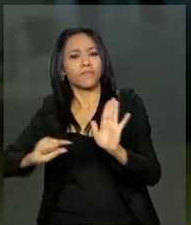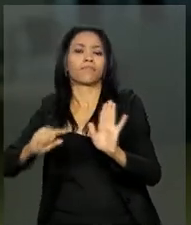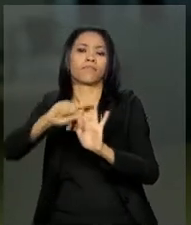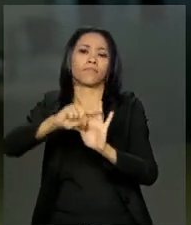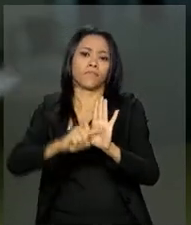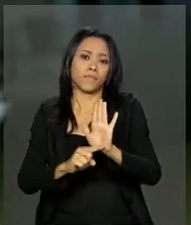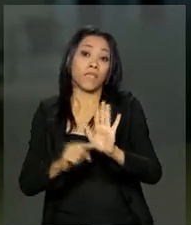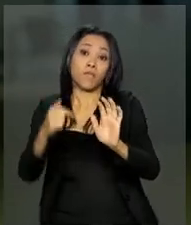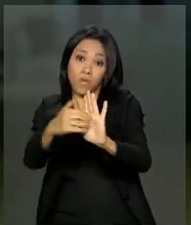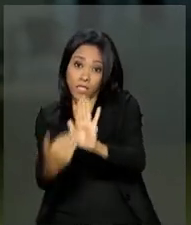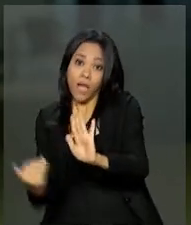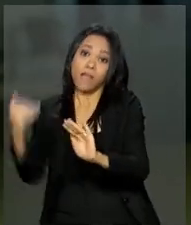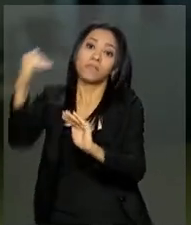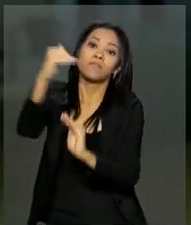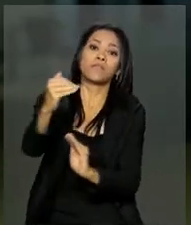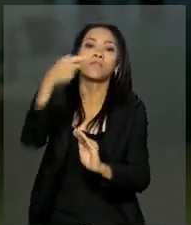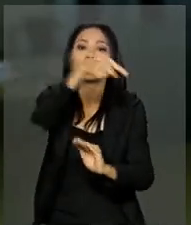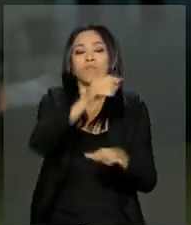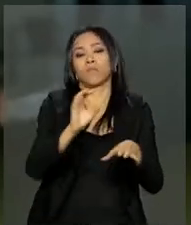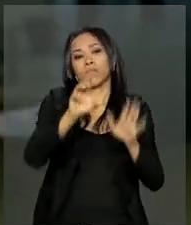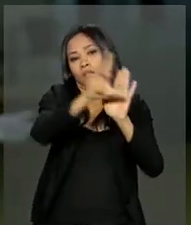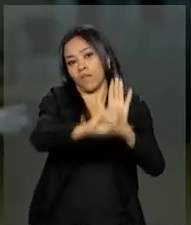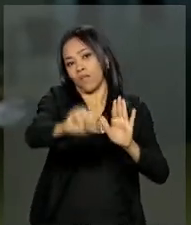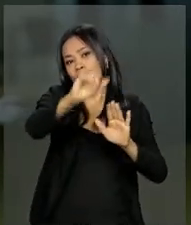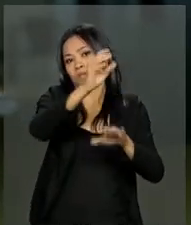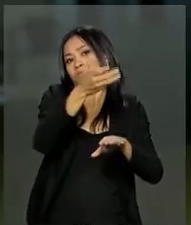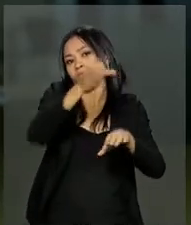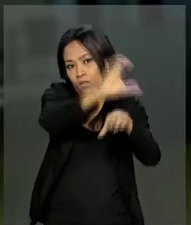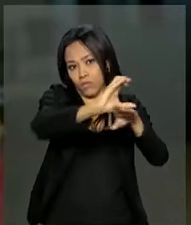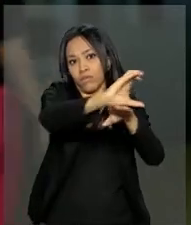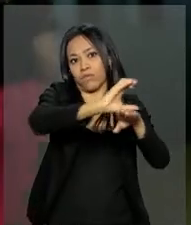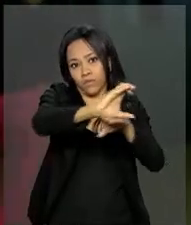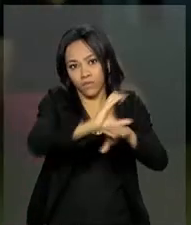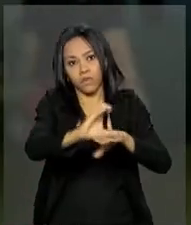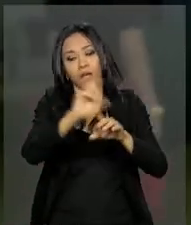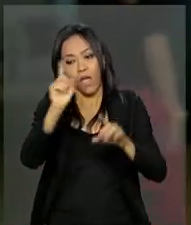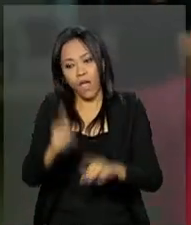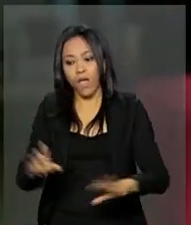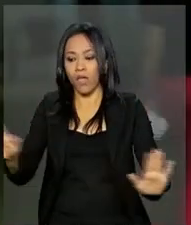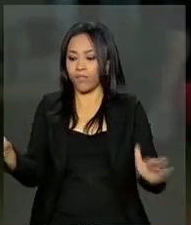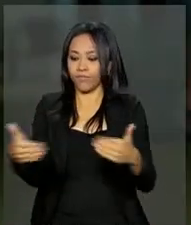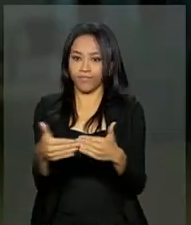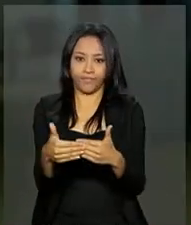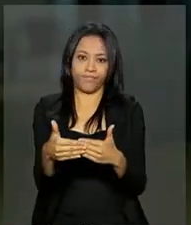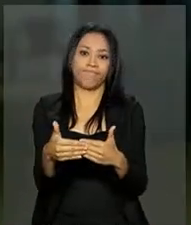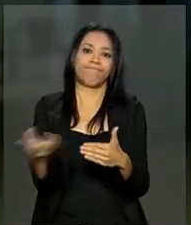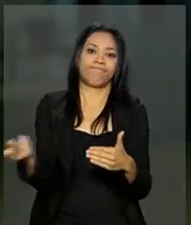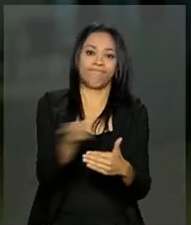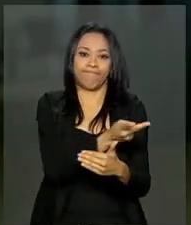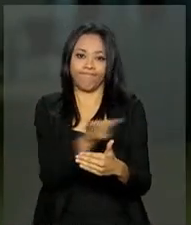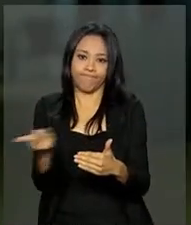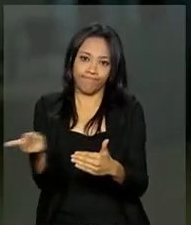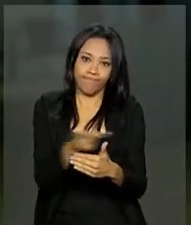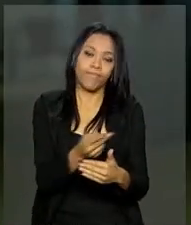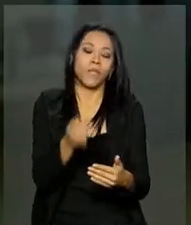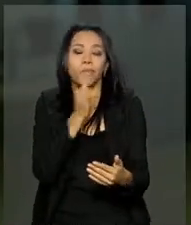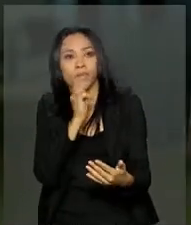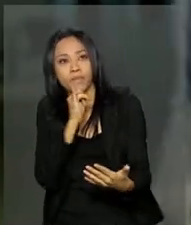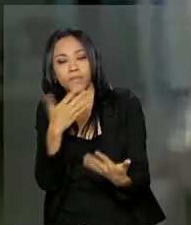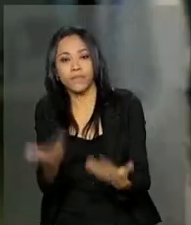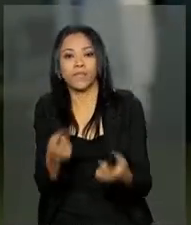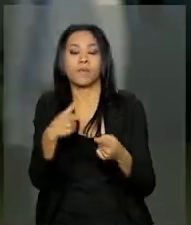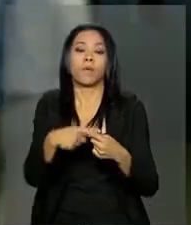sobrepor à legislação brasileira. Isso é o chamado o acordado sobre o legislado. Isso vale para questões, por exemplo,